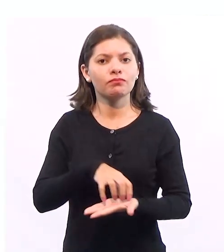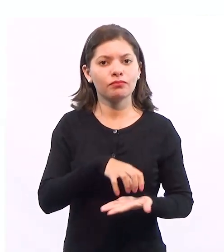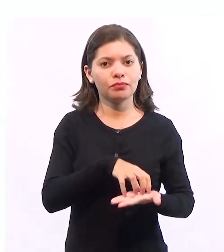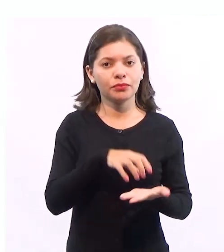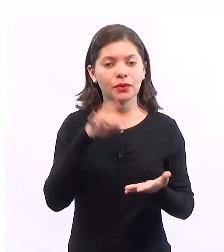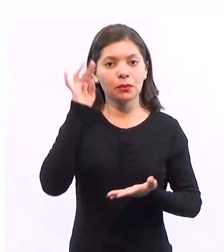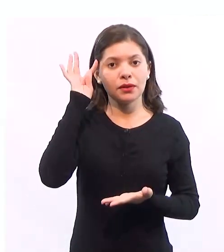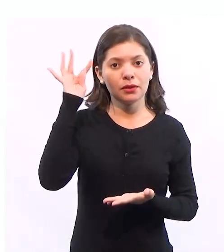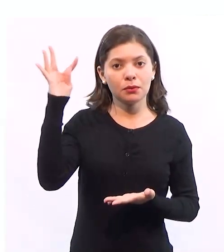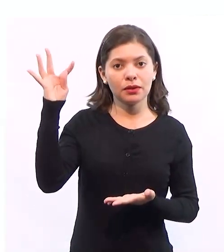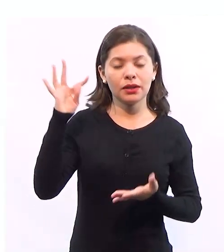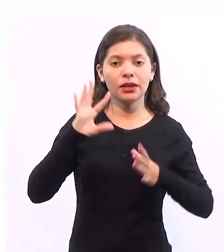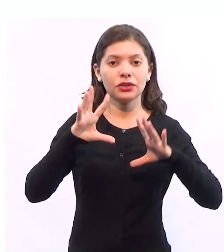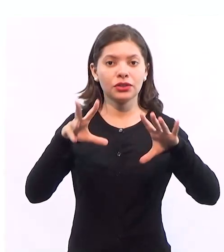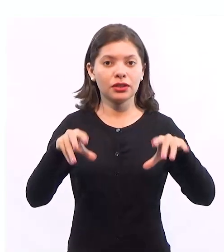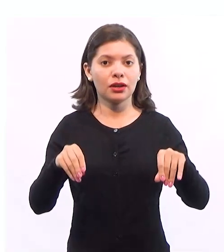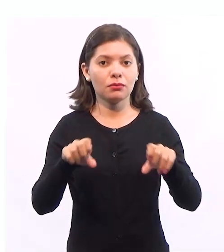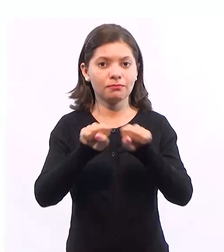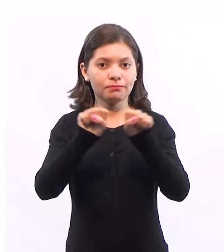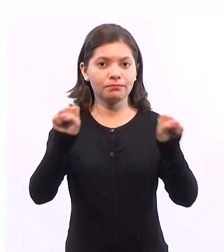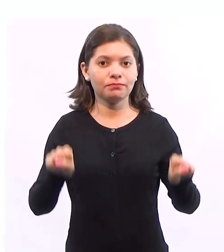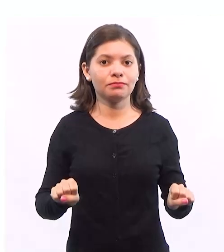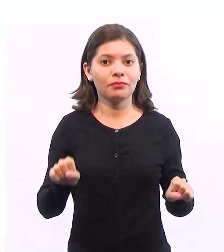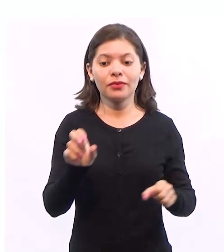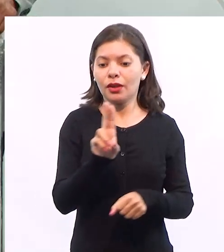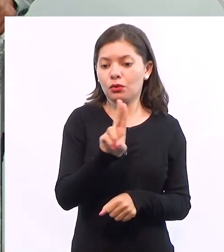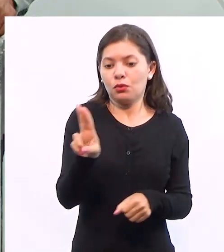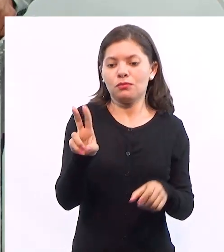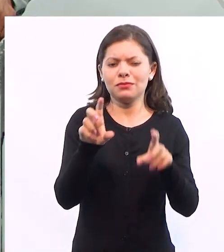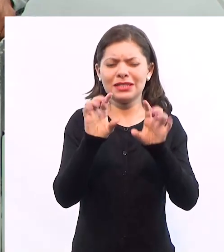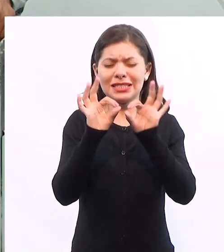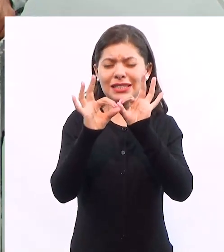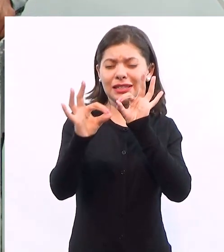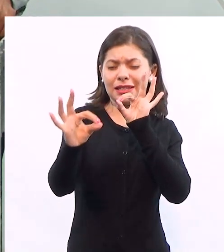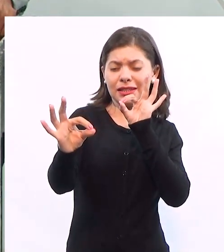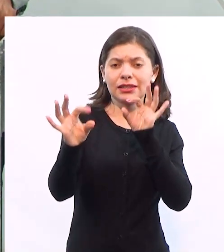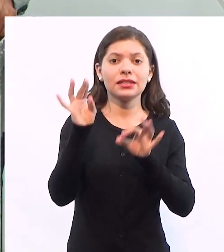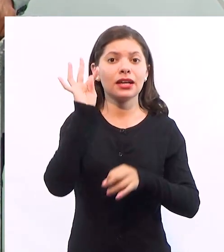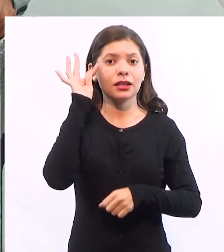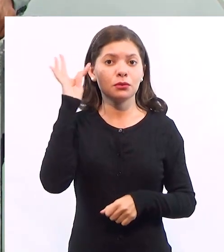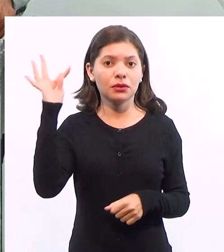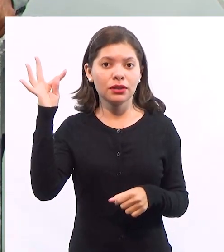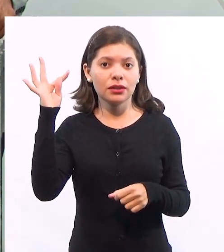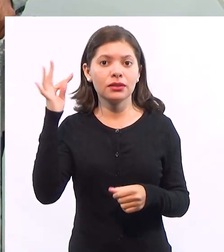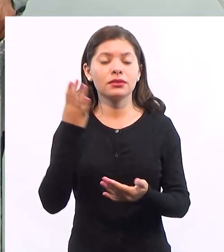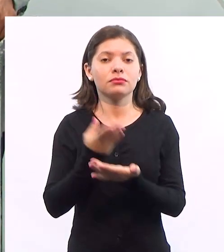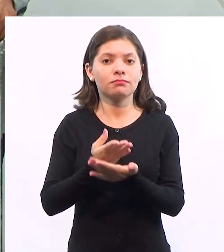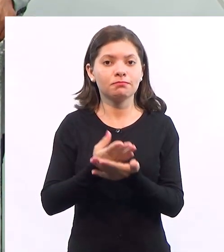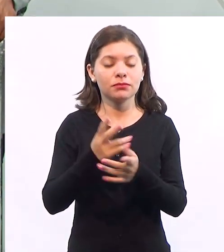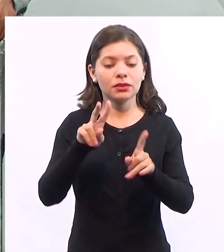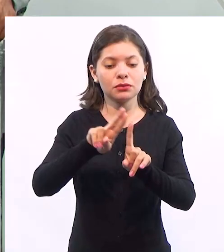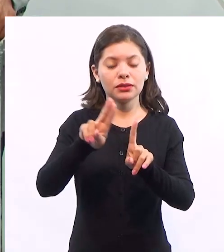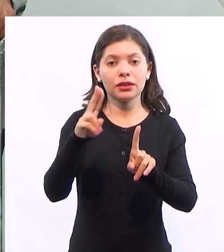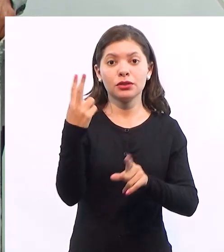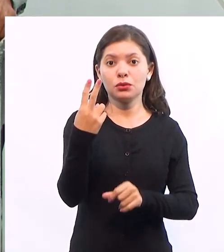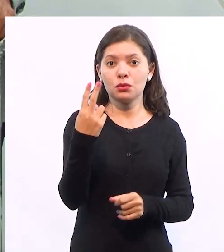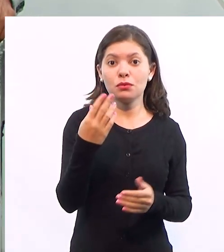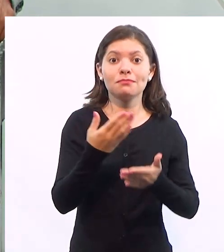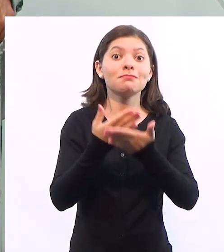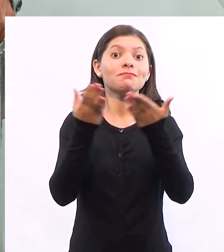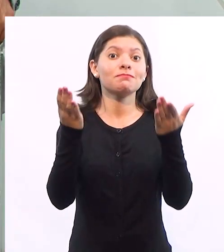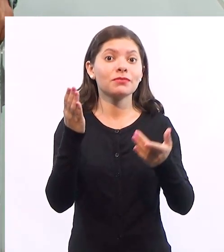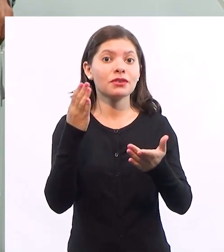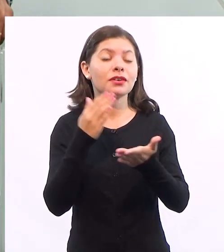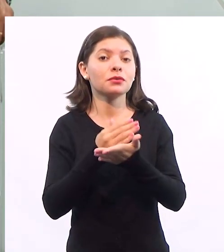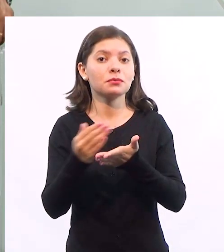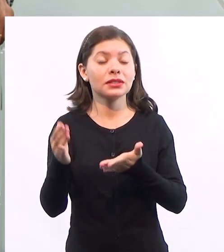meio da teoria geral de sistemas. São nomes, né, grandes nessas teorias que estamos aí vendo nessa unidade 2, mas você vai